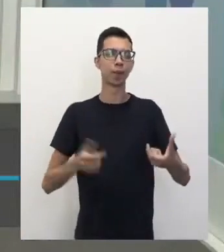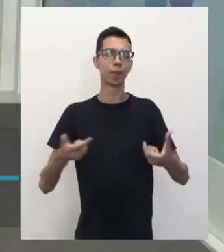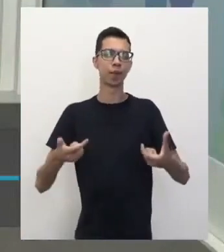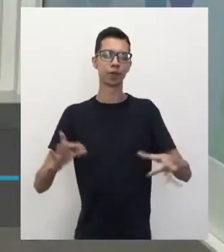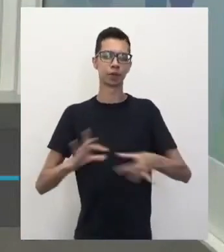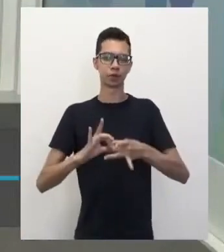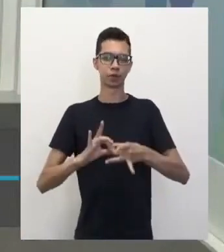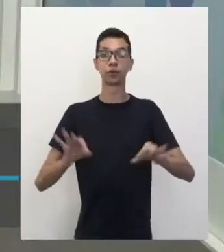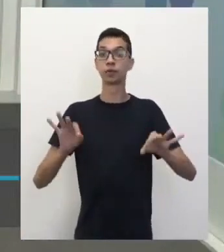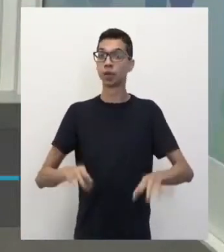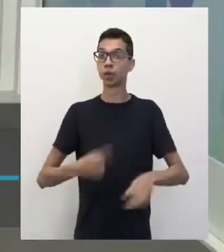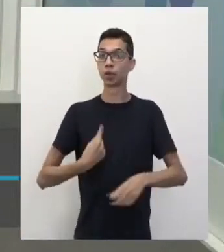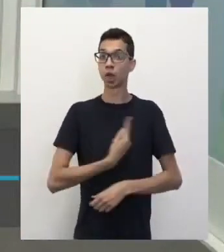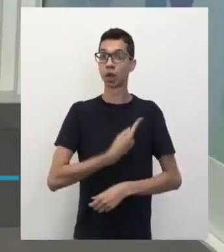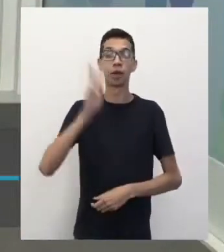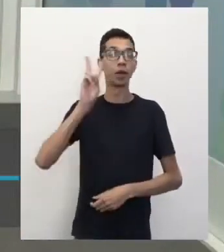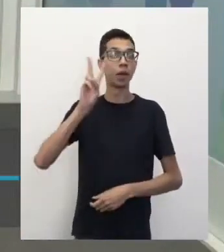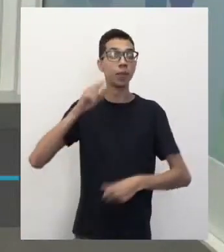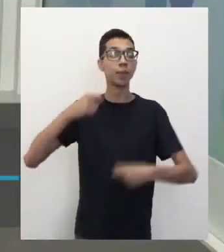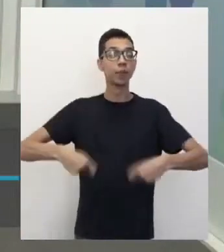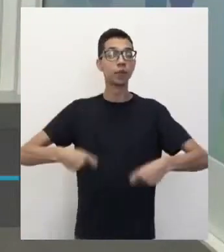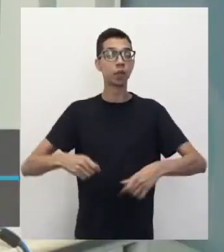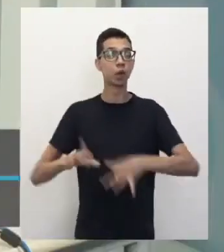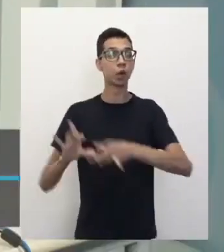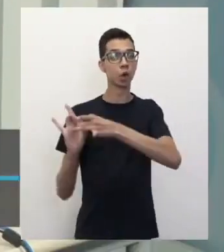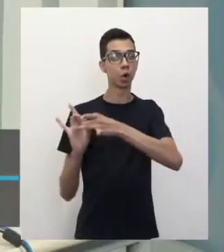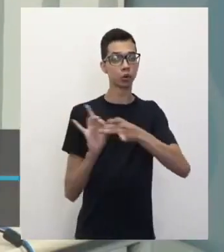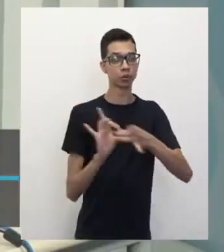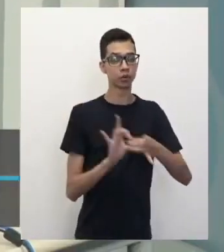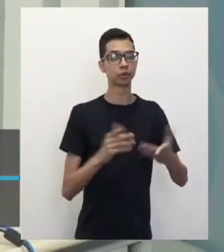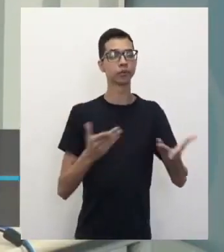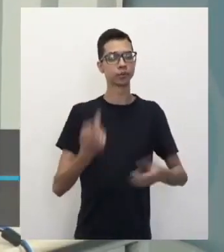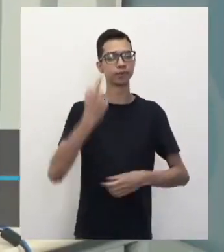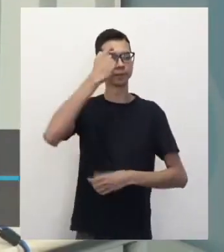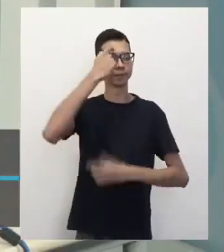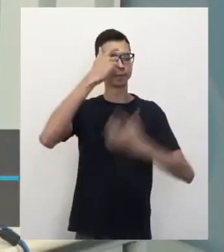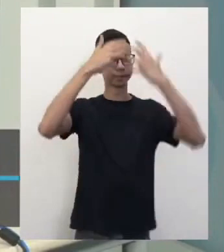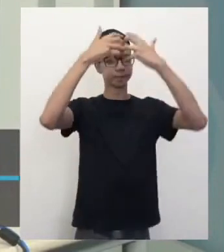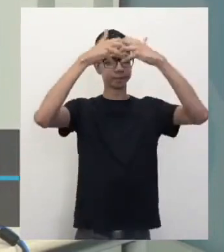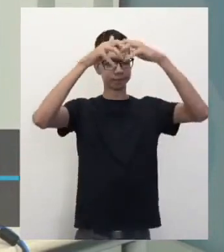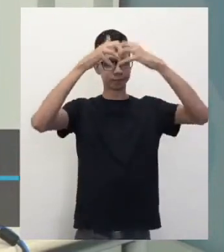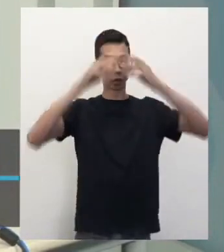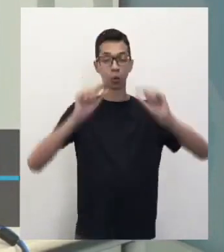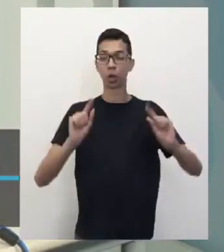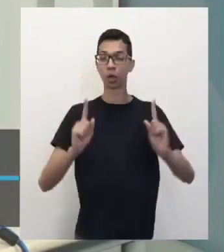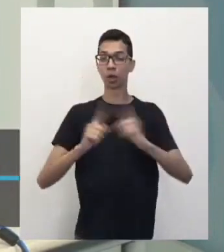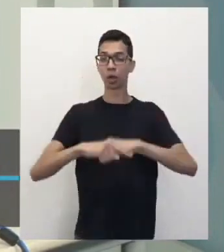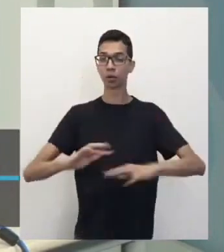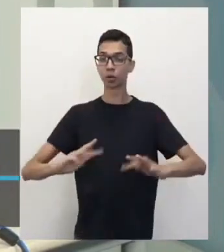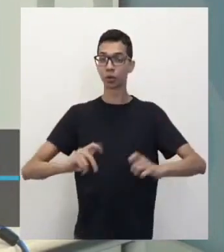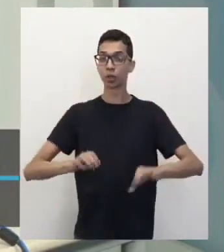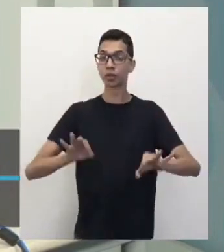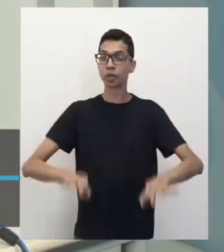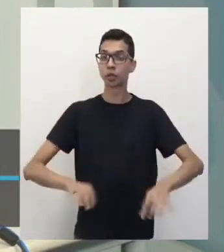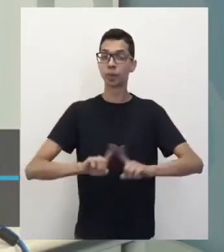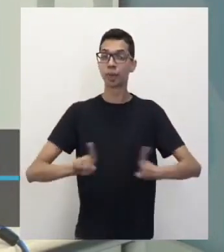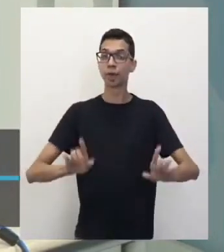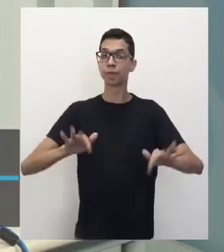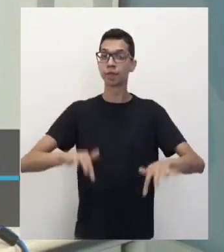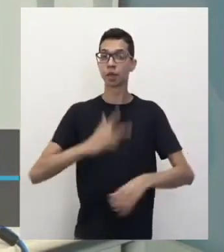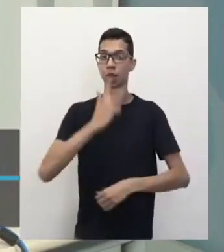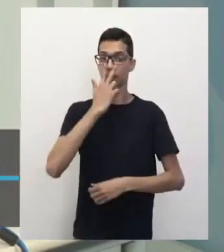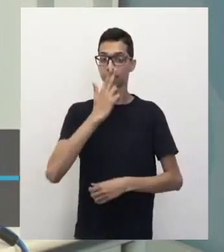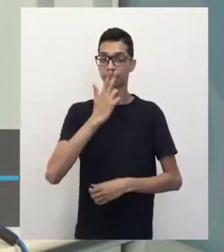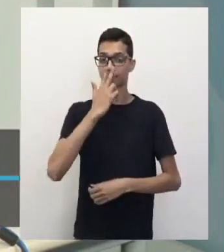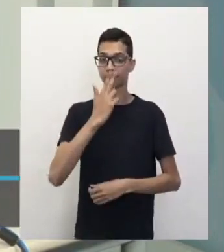Então, precisávamos lembrar desse contexto. Então, para dar a ideia de oposição, tudo estava indo certo e no final há uma quebra de barreira